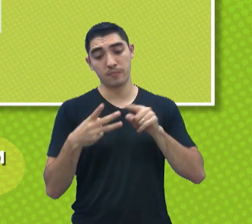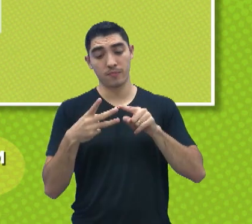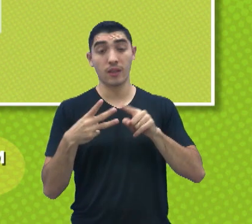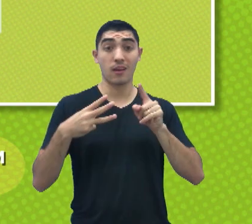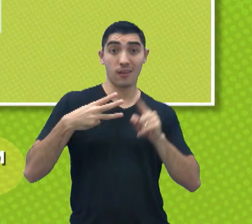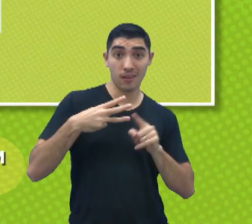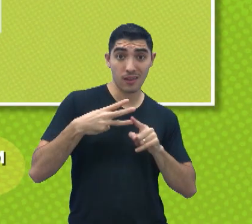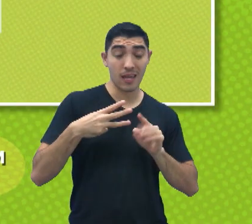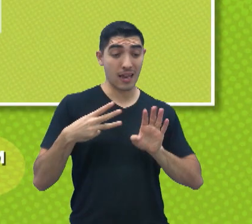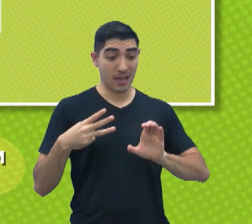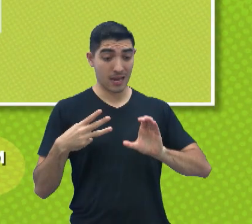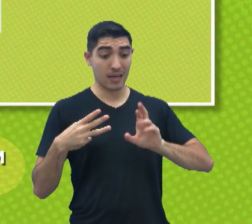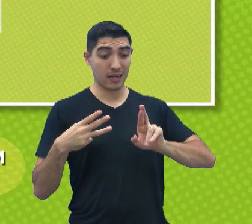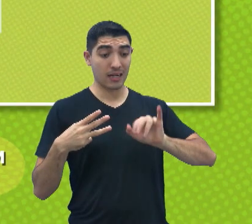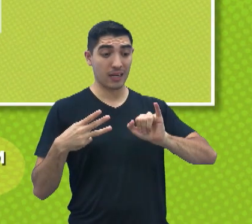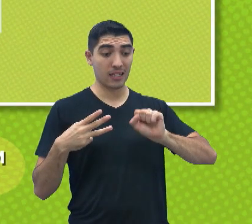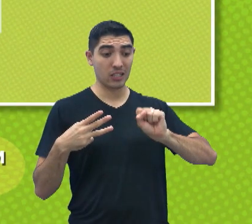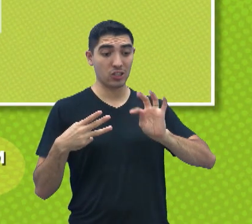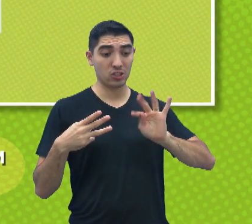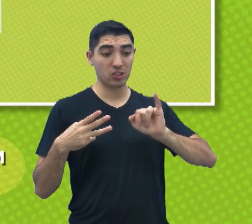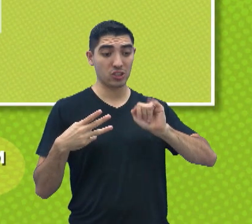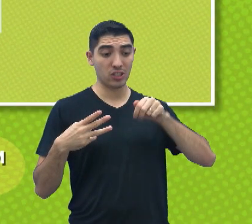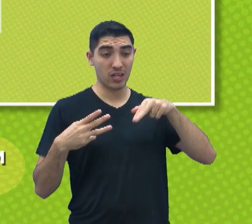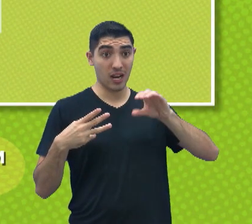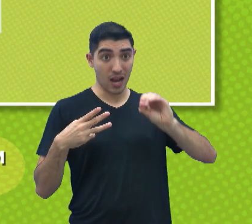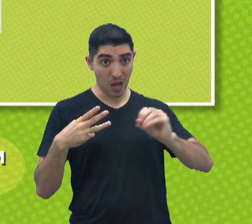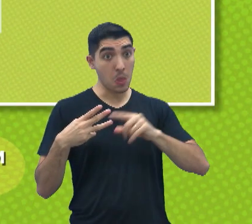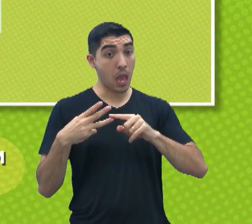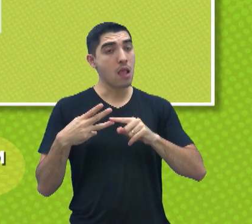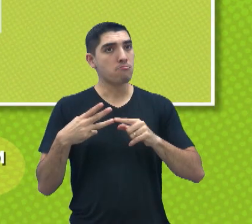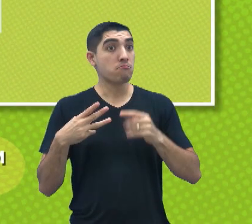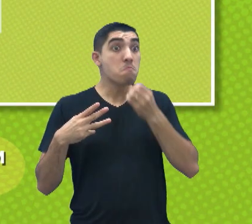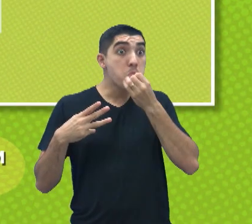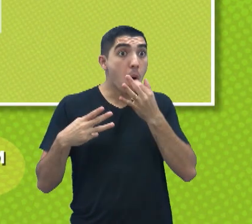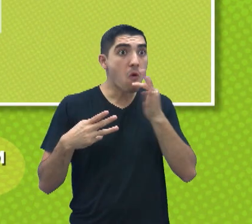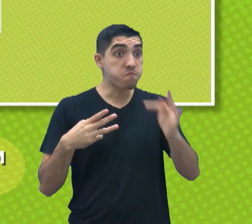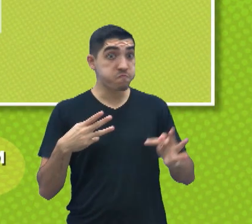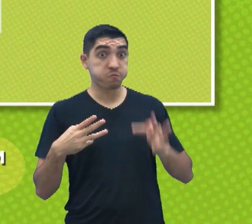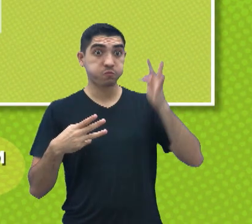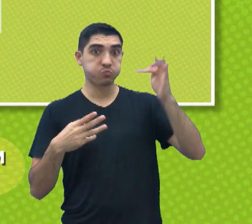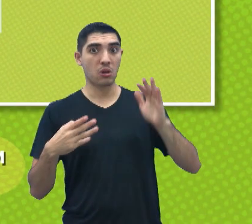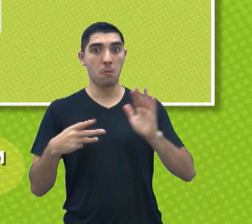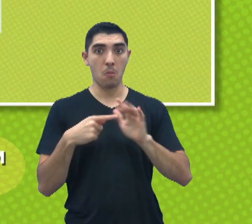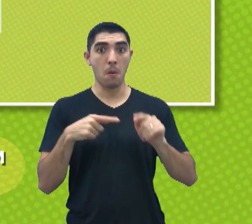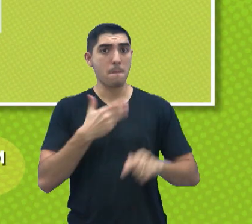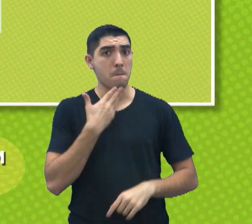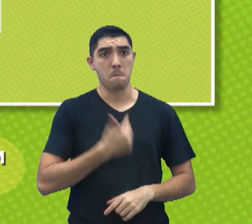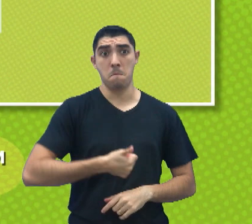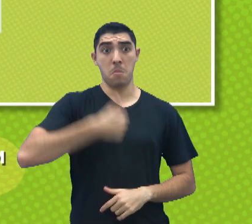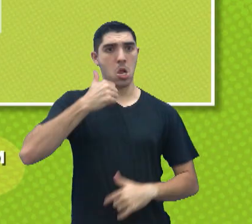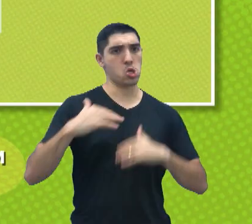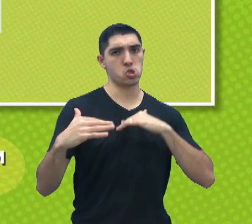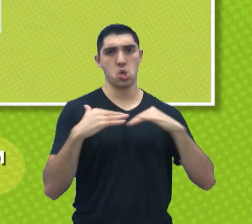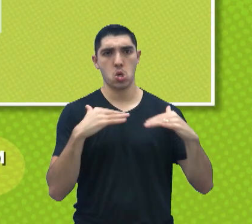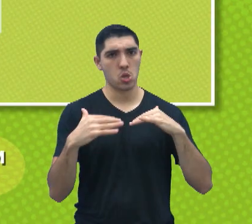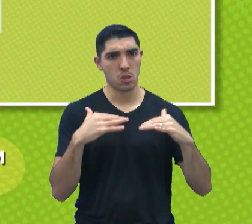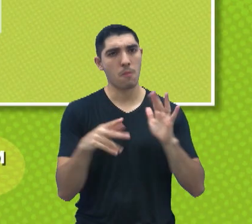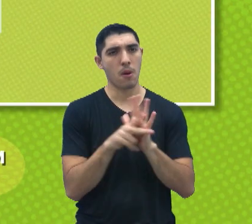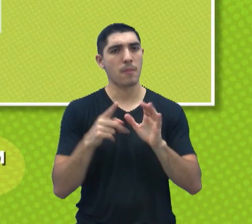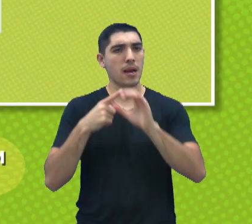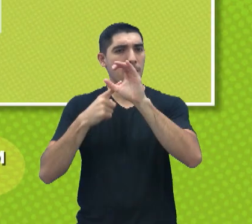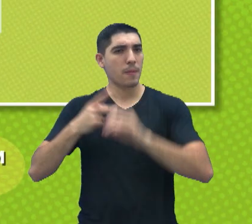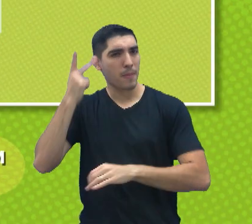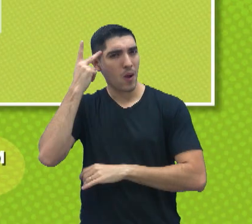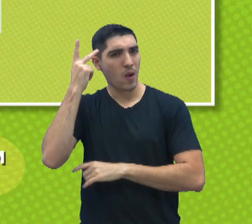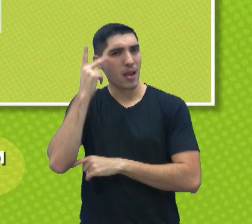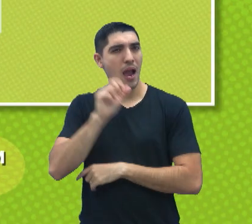com uma promessa, né? Por isso que ele tem até esse contrato mais longo, ele veio como o melhor jogador da última Série A2, né,